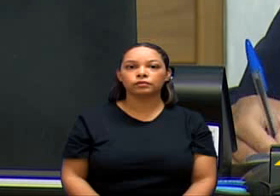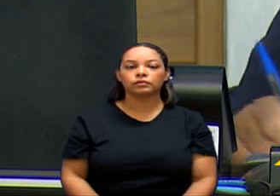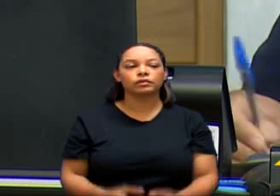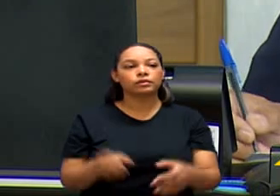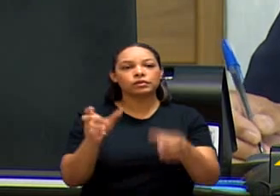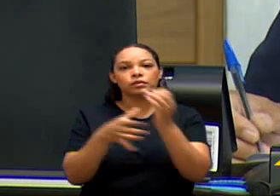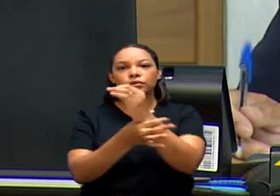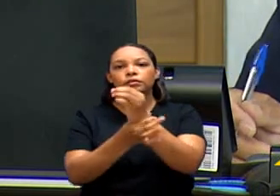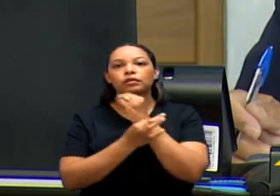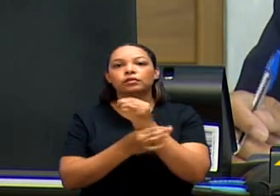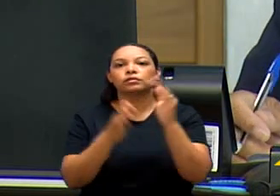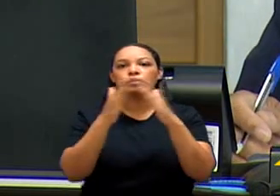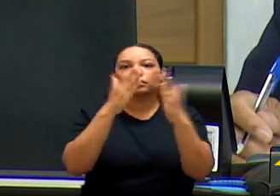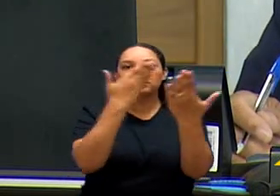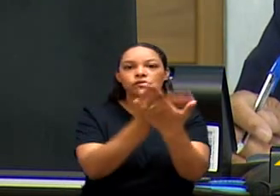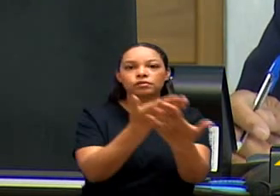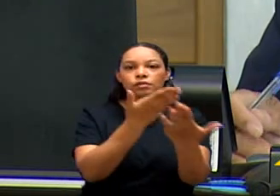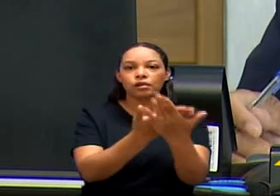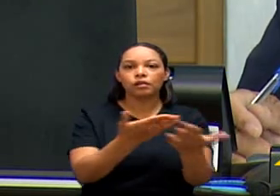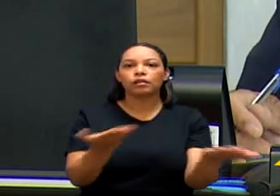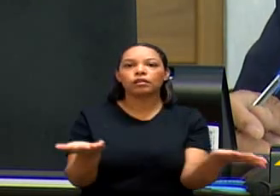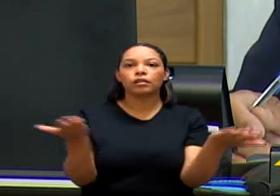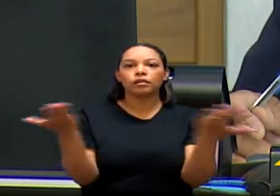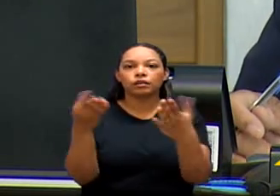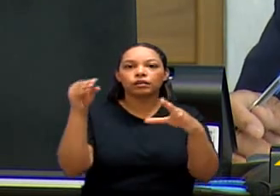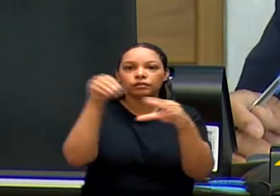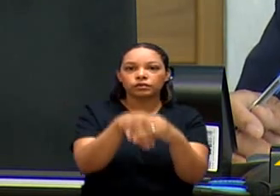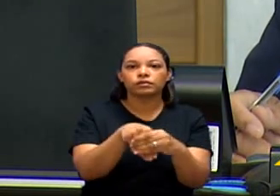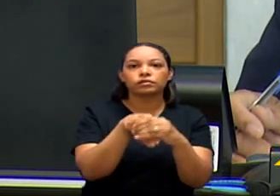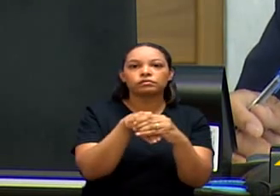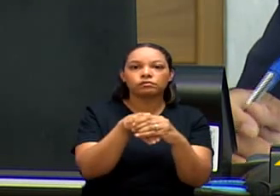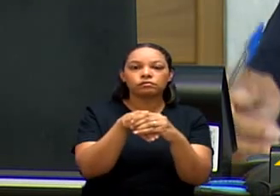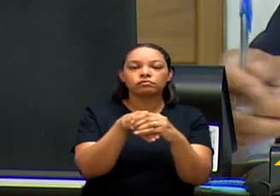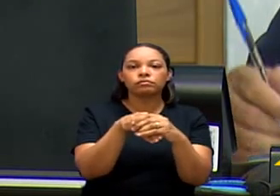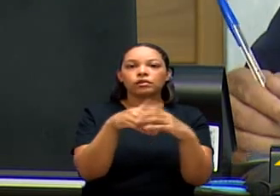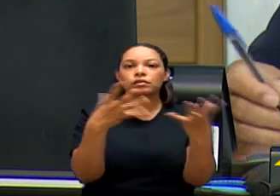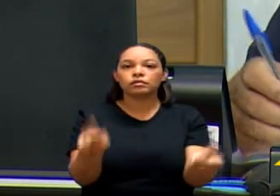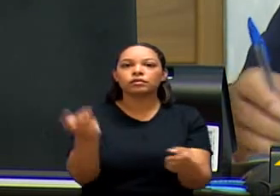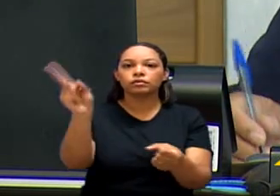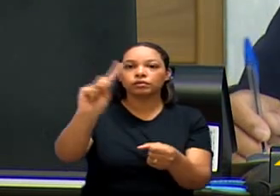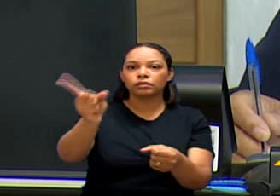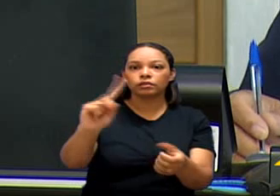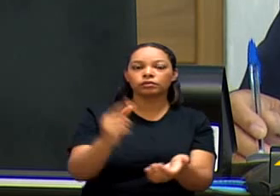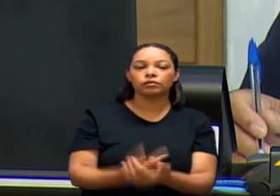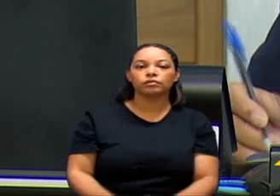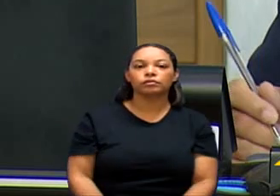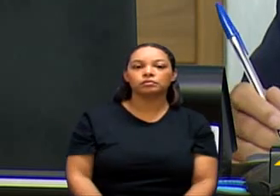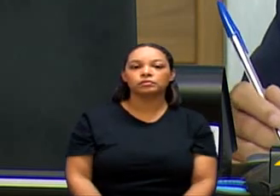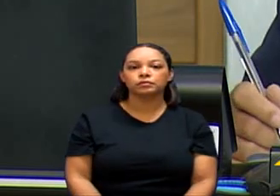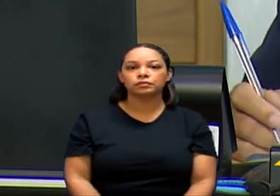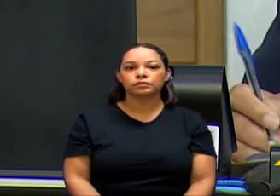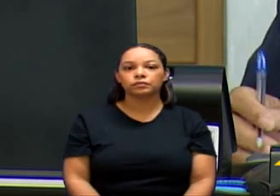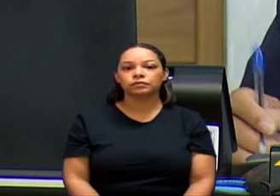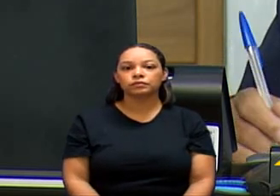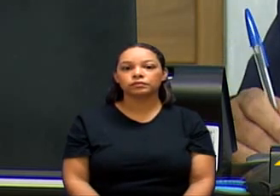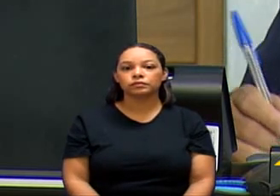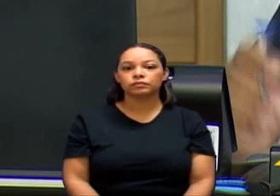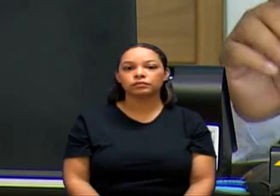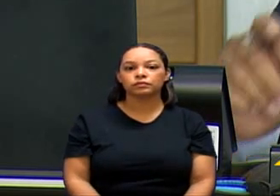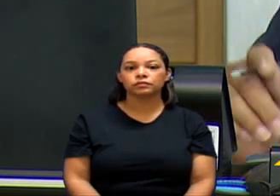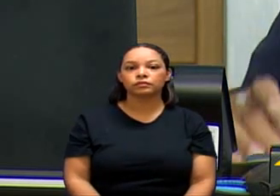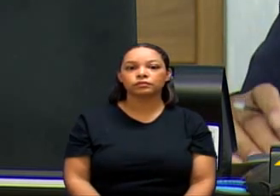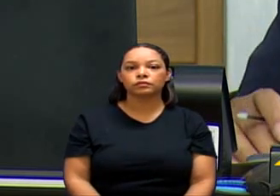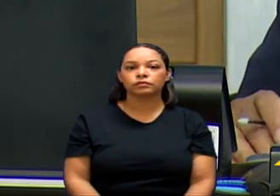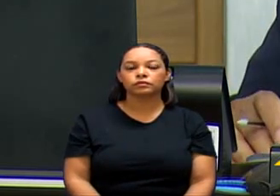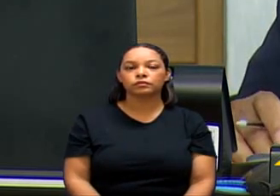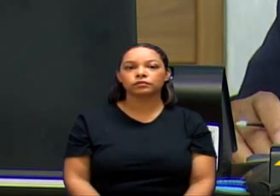públicas municipais. Eu coloco em discussão. É encerrada a discussão, coloco em votação. Os vereadores concordam, permaneçam como estão, aprovado.